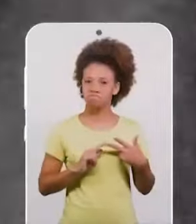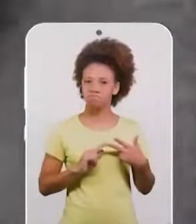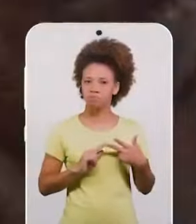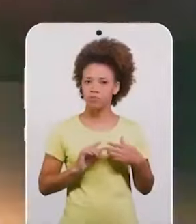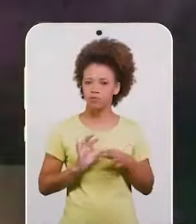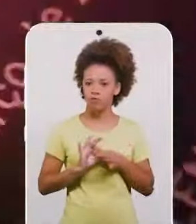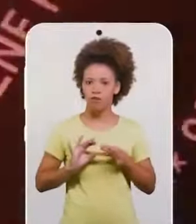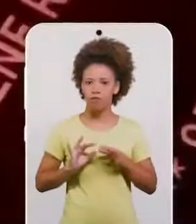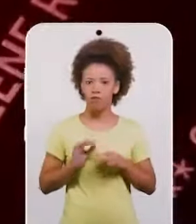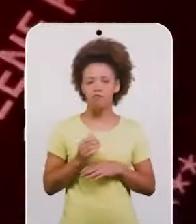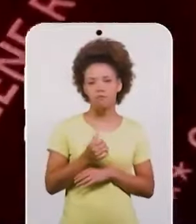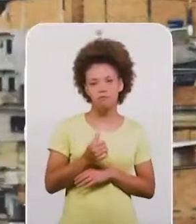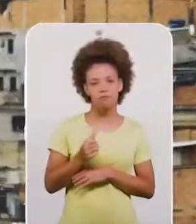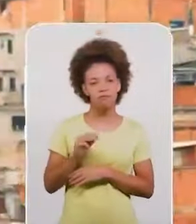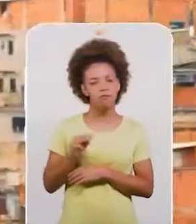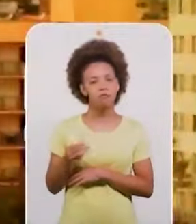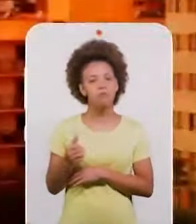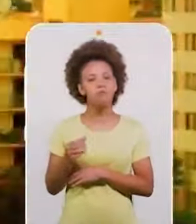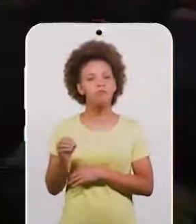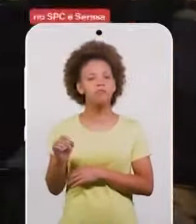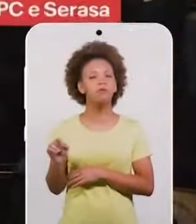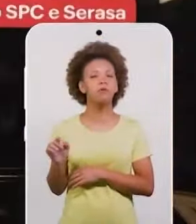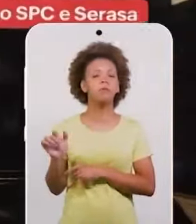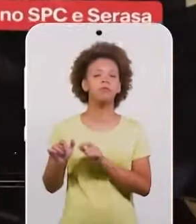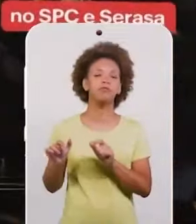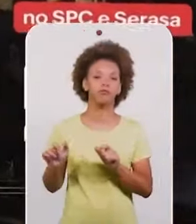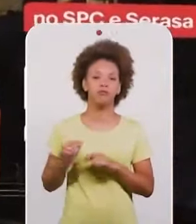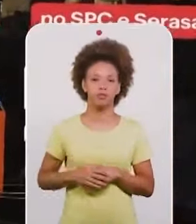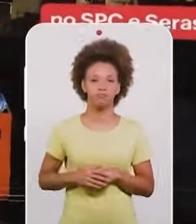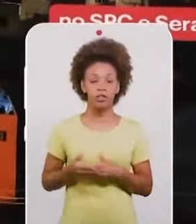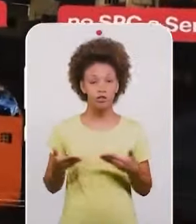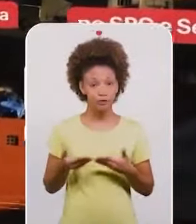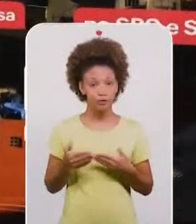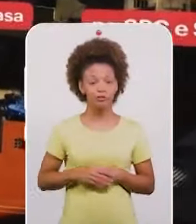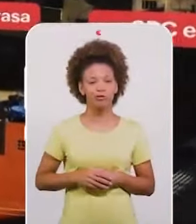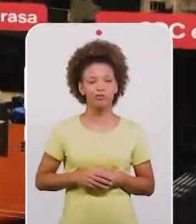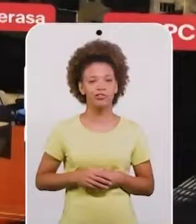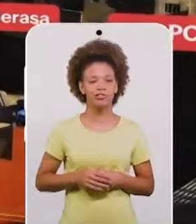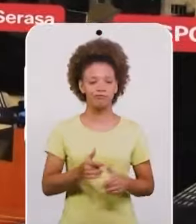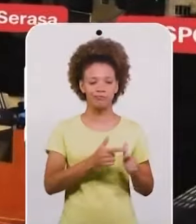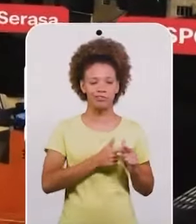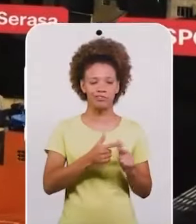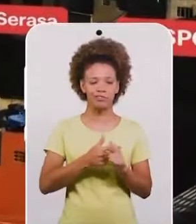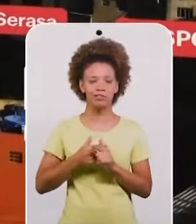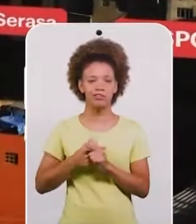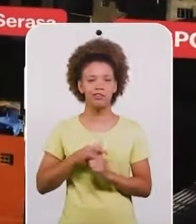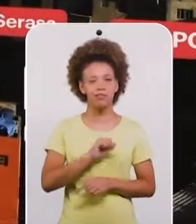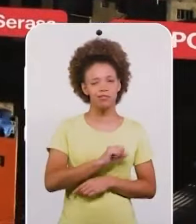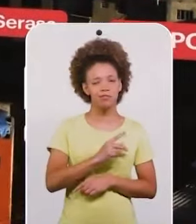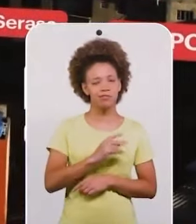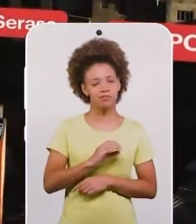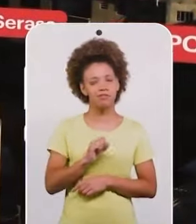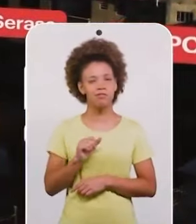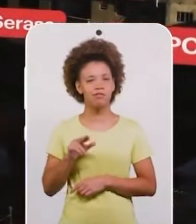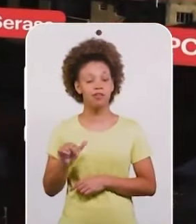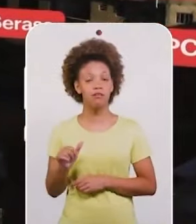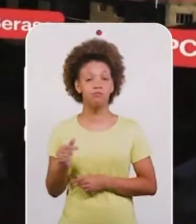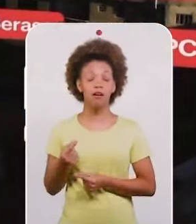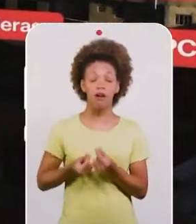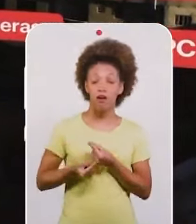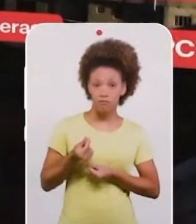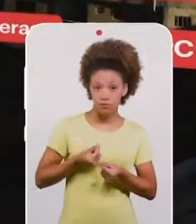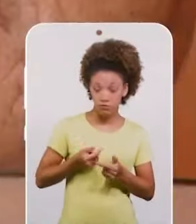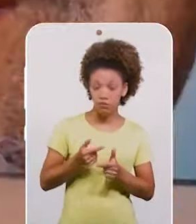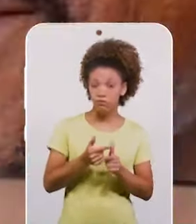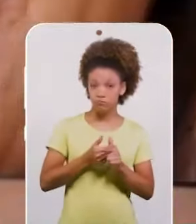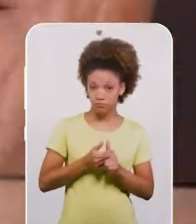E terceiro, vou livrar as 66 milhões e 600 mil pessoas que estão hoje com o nome sujo no SPC e no